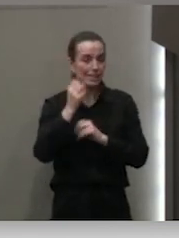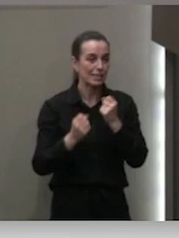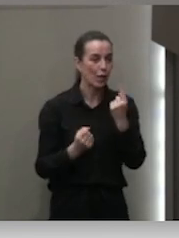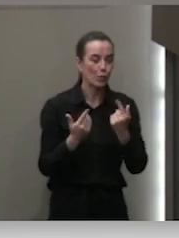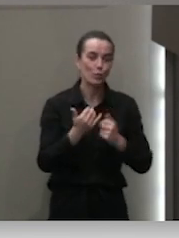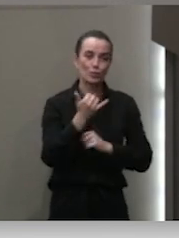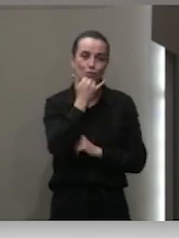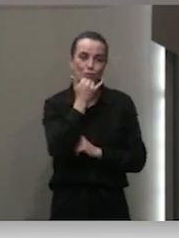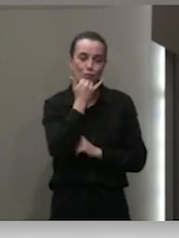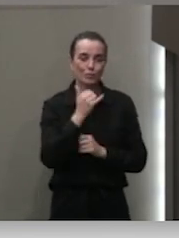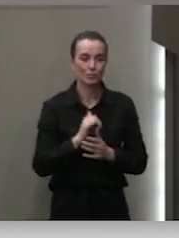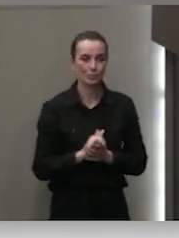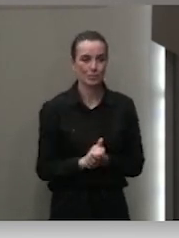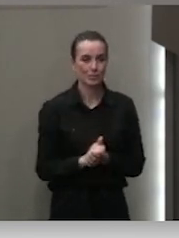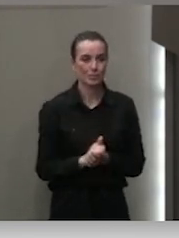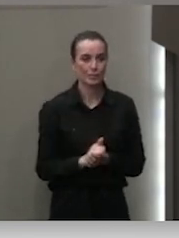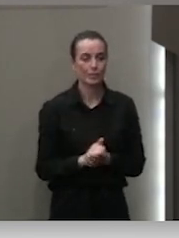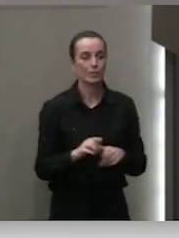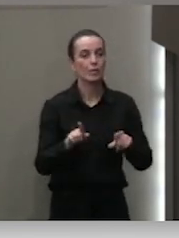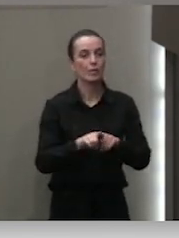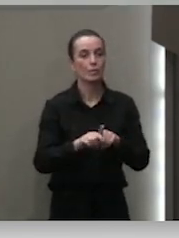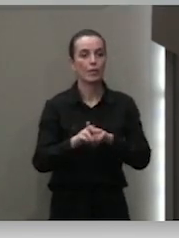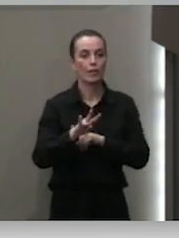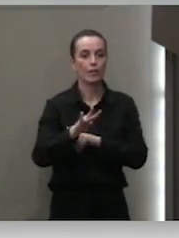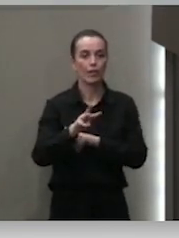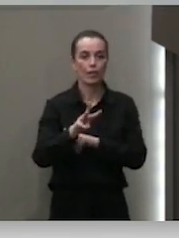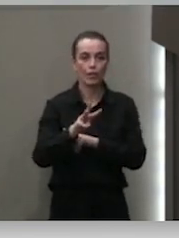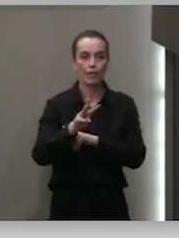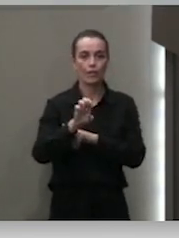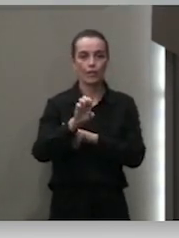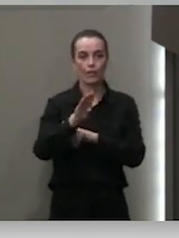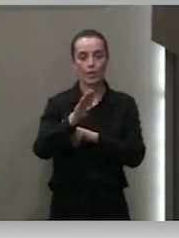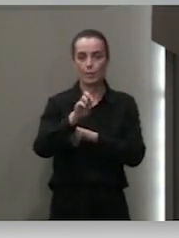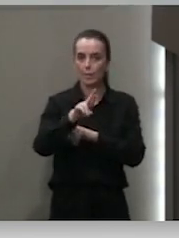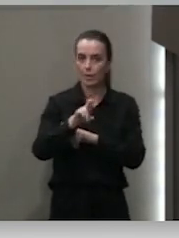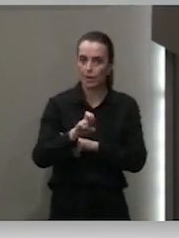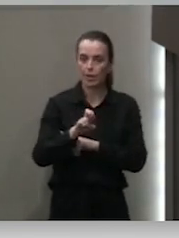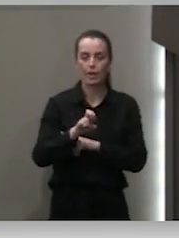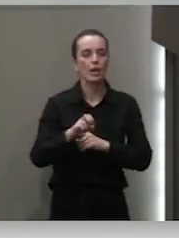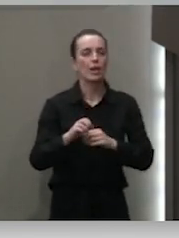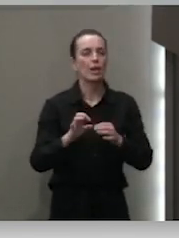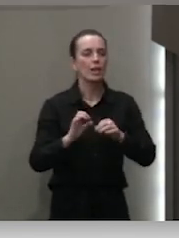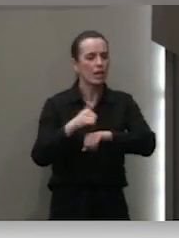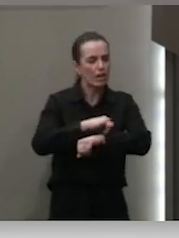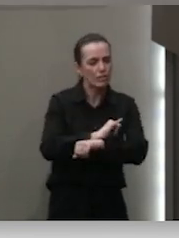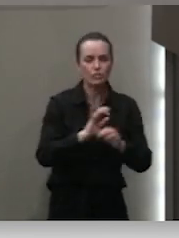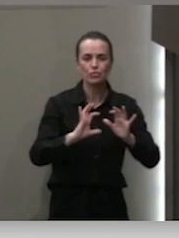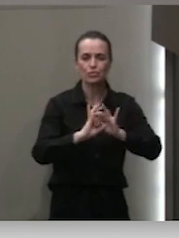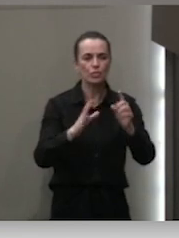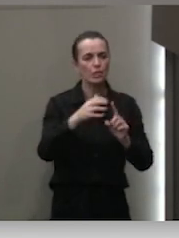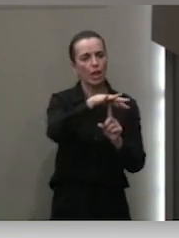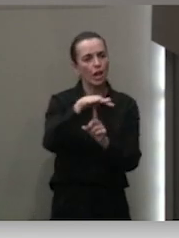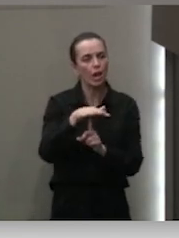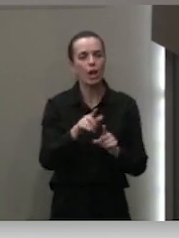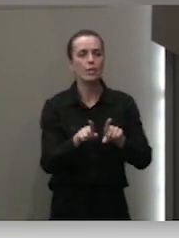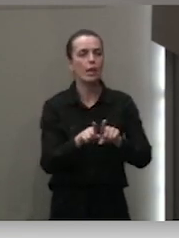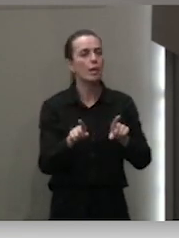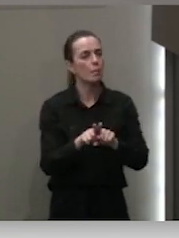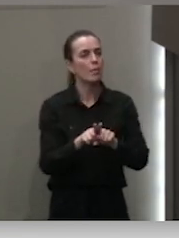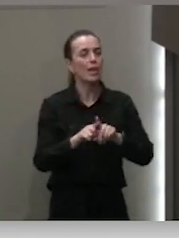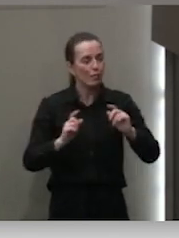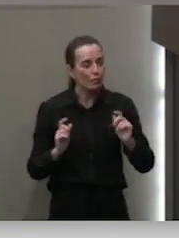agora o vber o Lisandro também botou vários colocaram aviões helicópteros e outros à disposição que